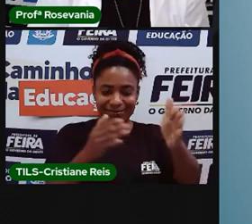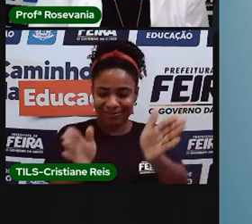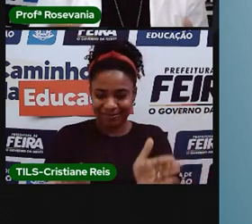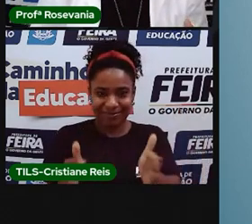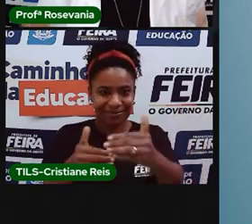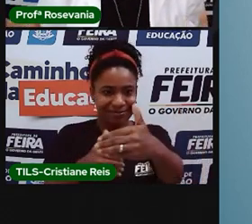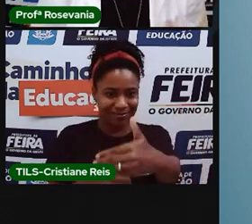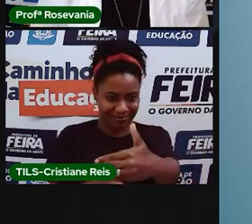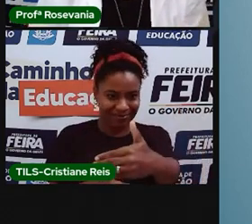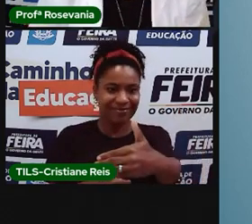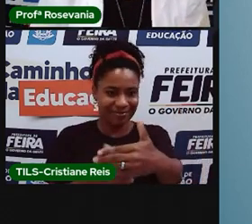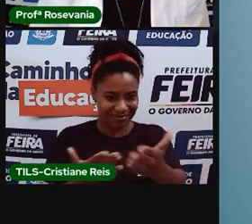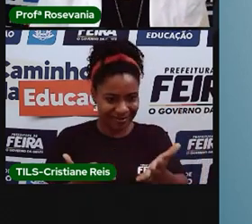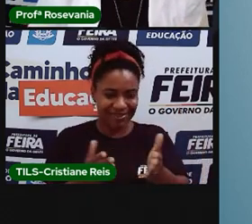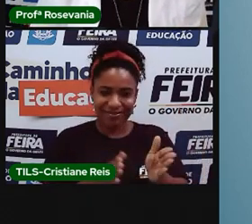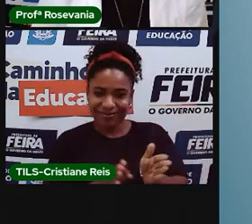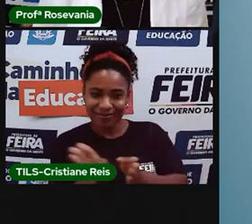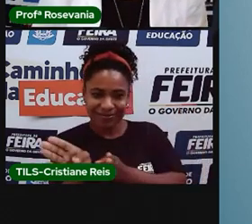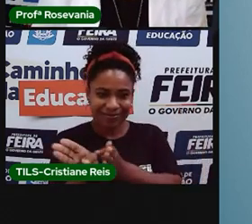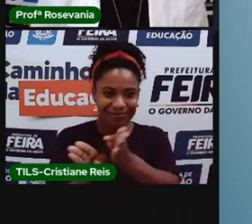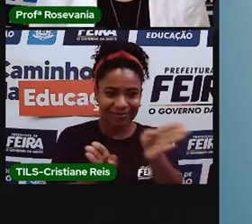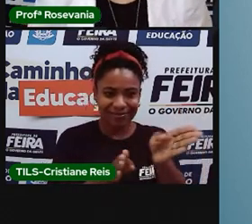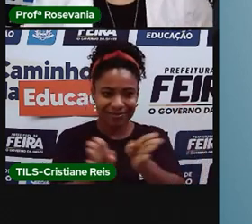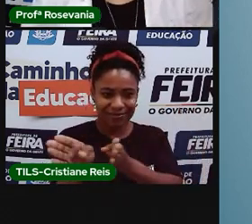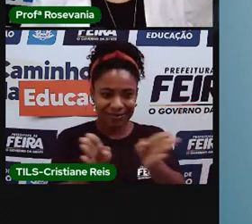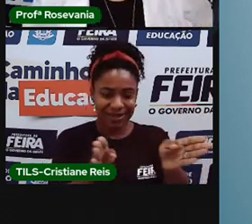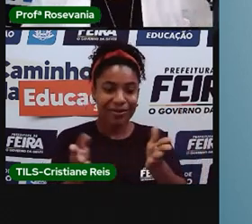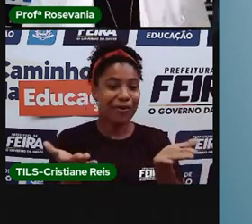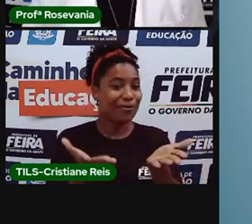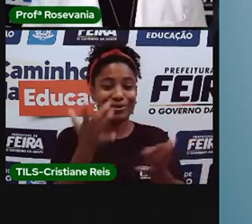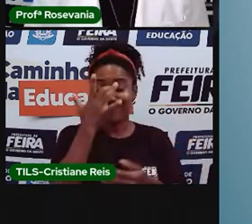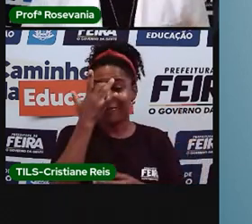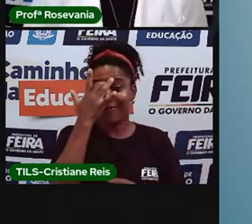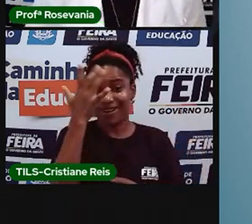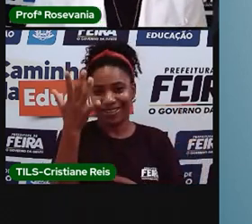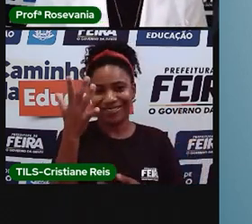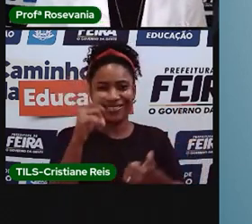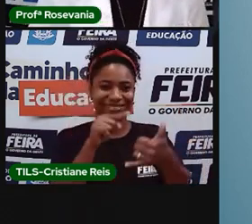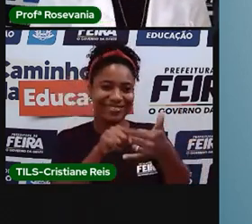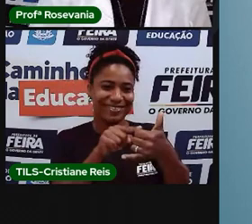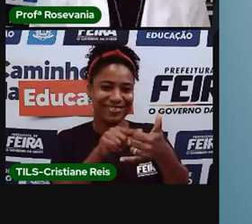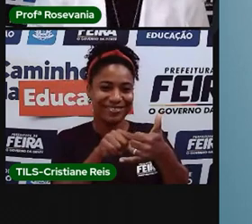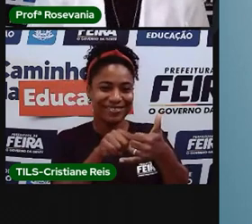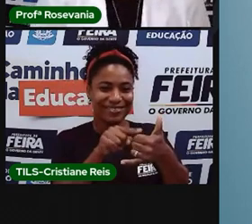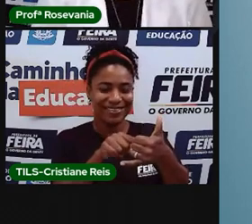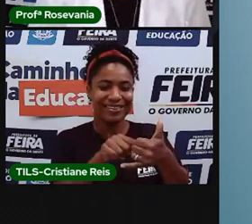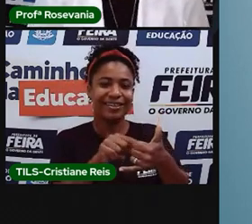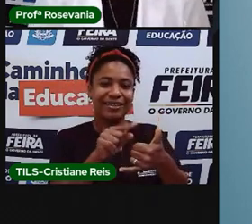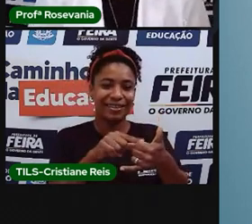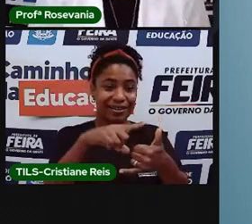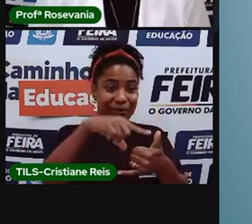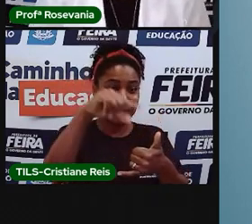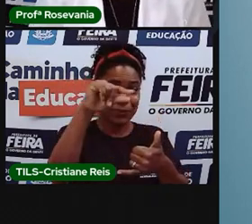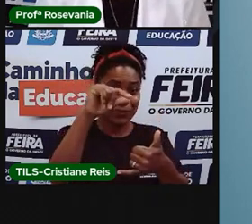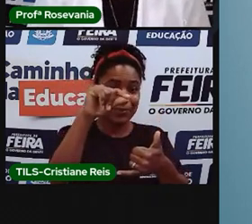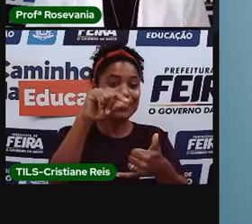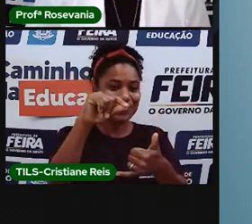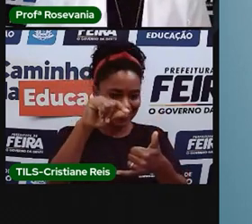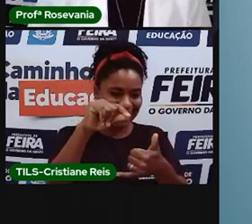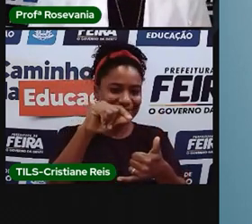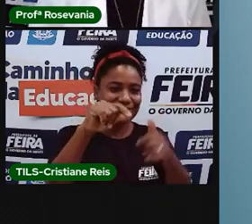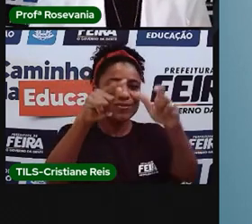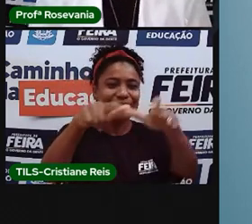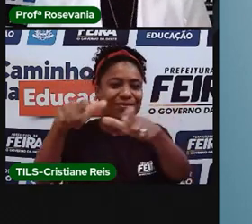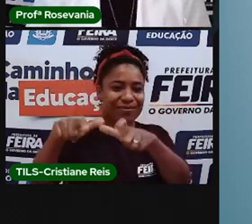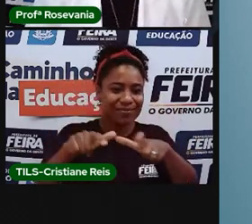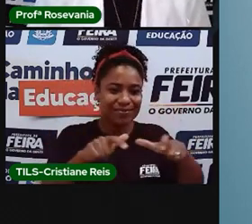vai fazer hoje. A maioria das pessoas manda a localização, né, pelo celular, que foi o que eu falei para vocês, né, que a gente usa muita tecnologia.